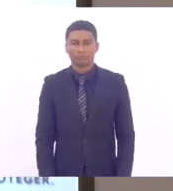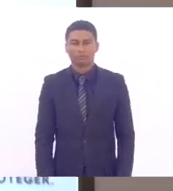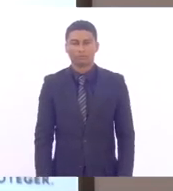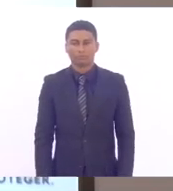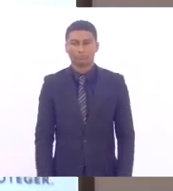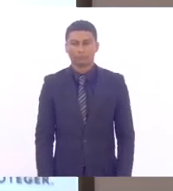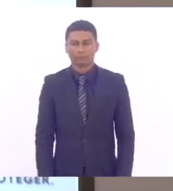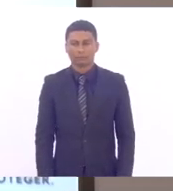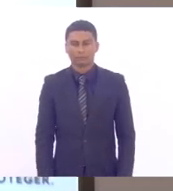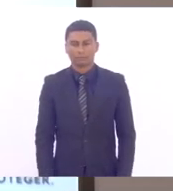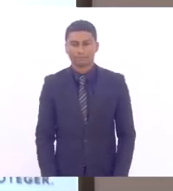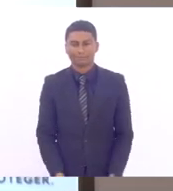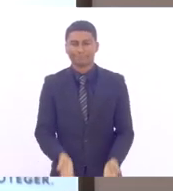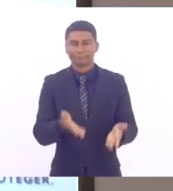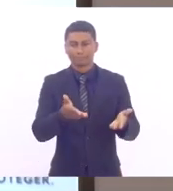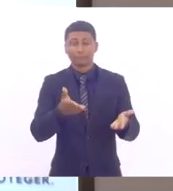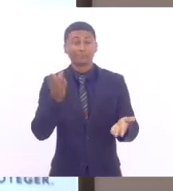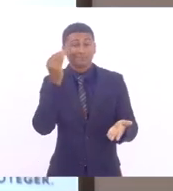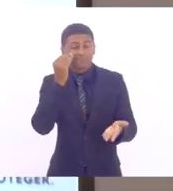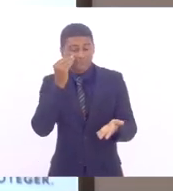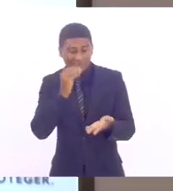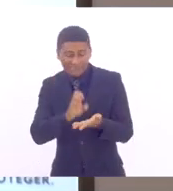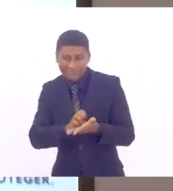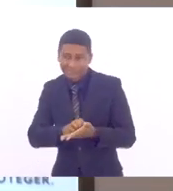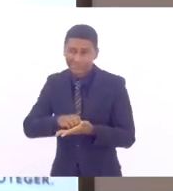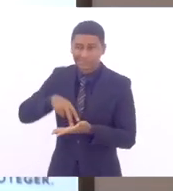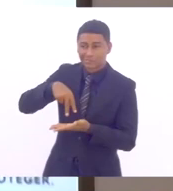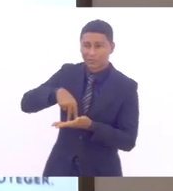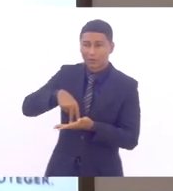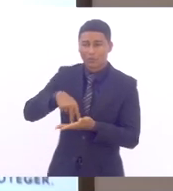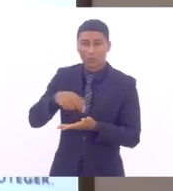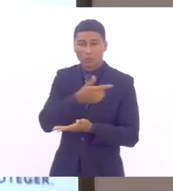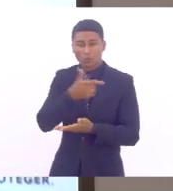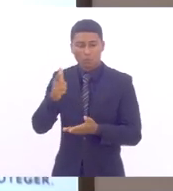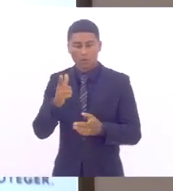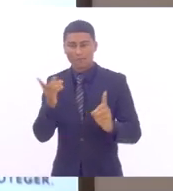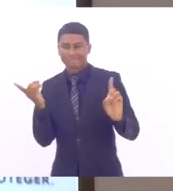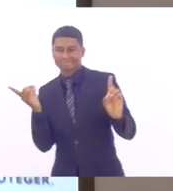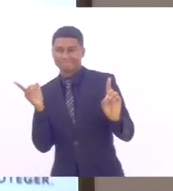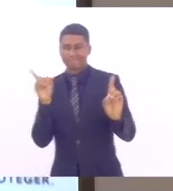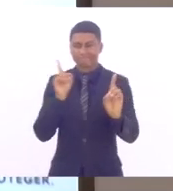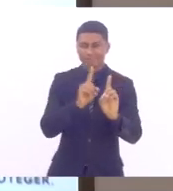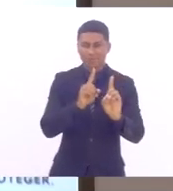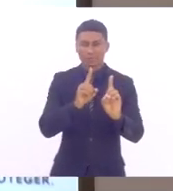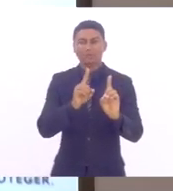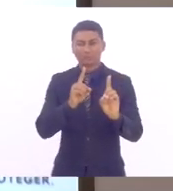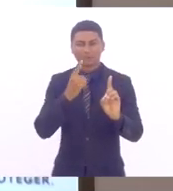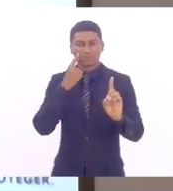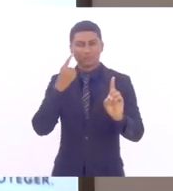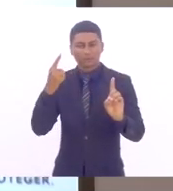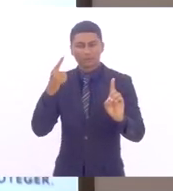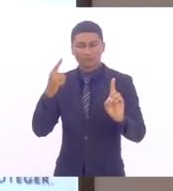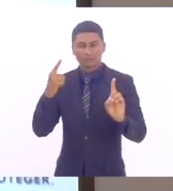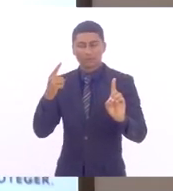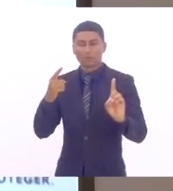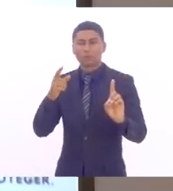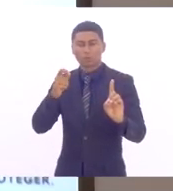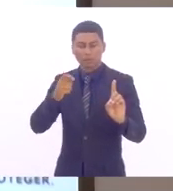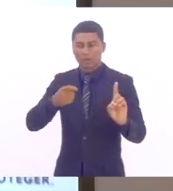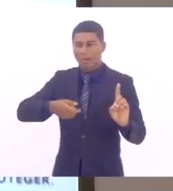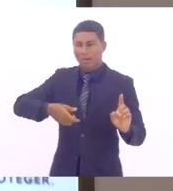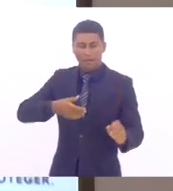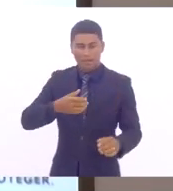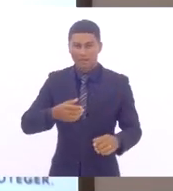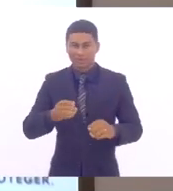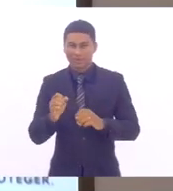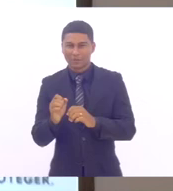O cidadão ali, torcedor, tenta levantar e um vem por trás, um outro componente da torcida oponente, solta um fogo de 12 por